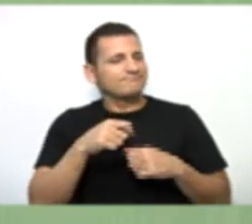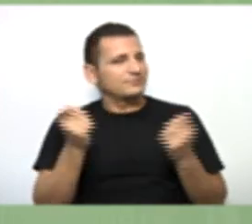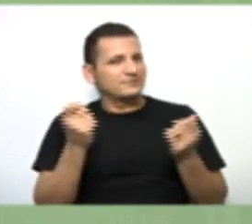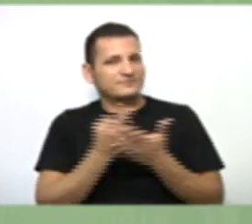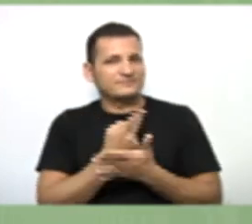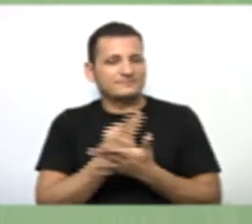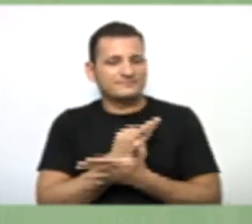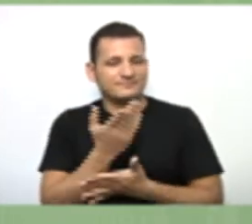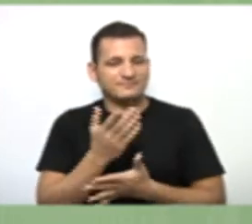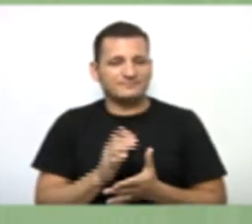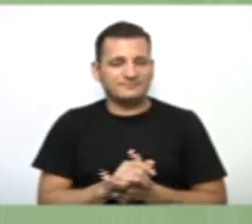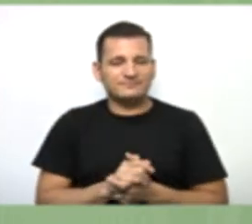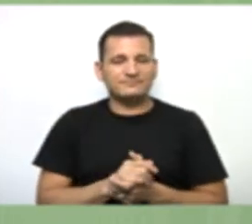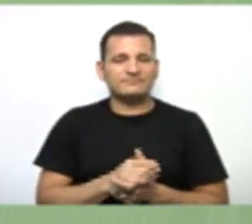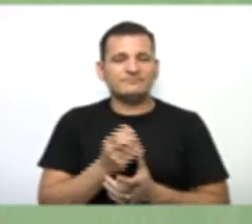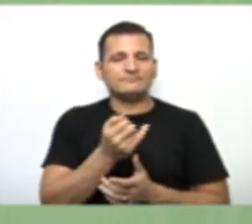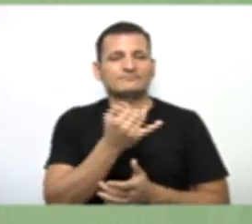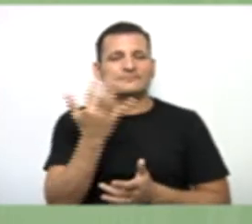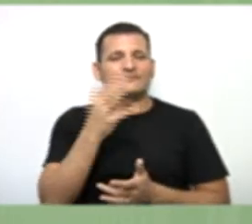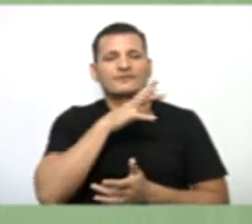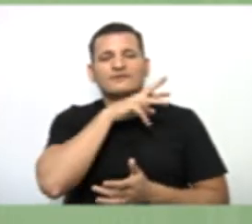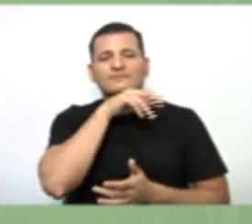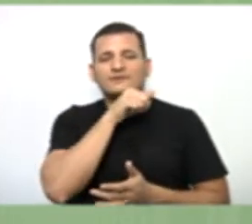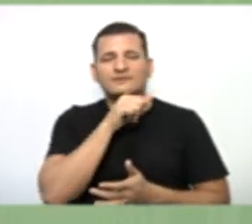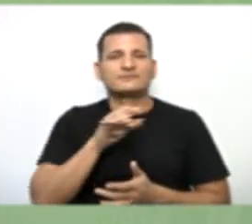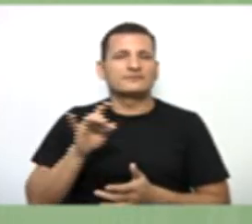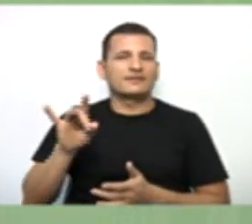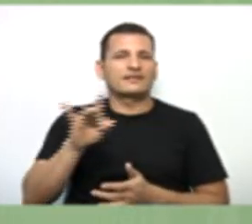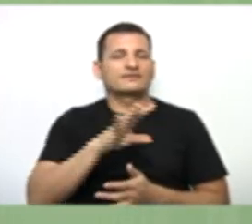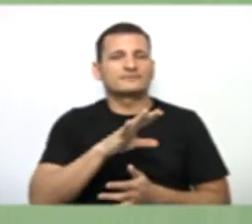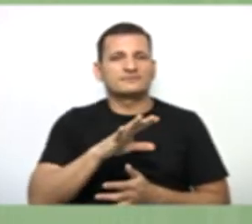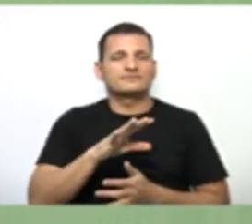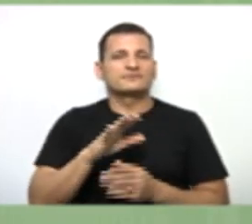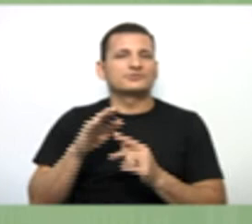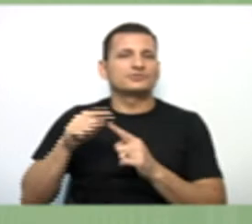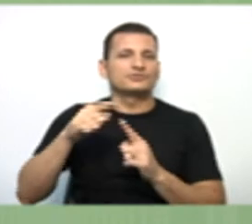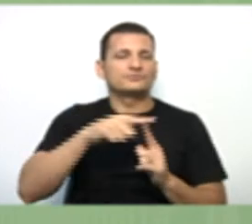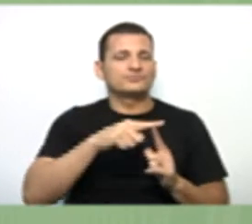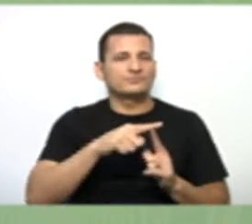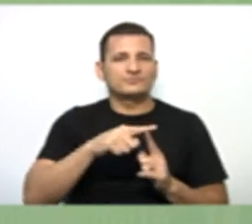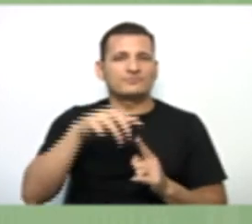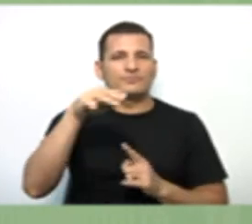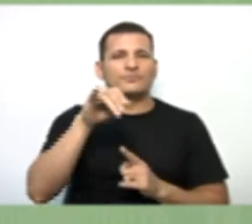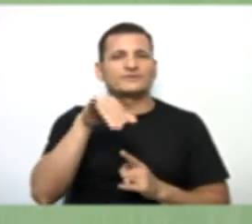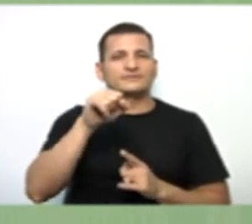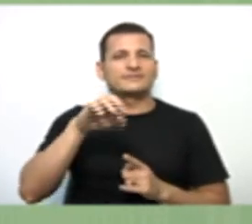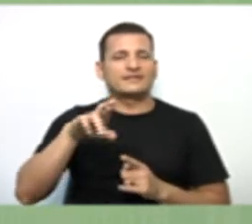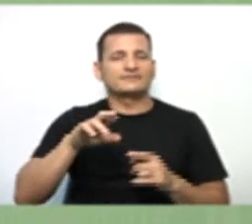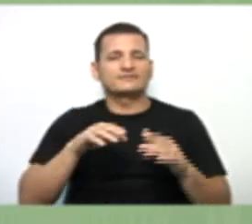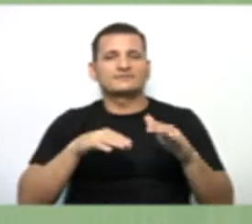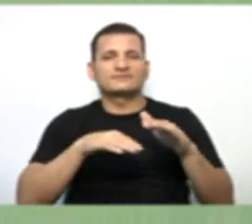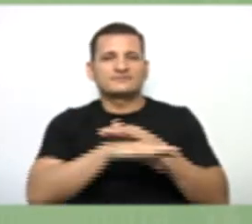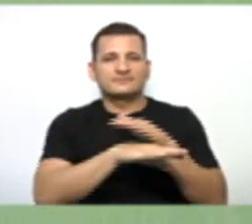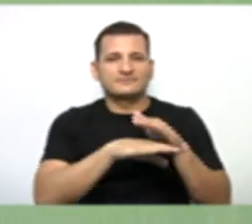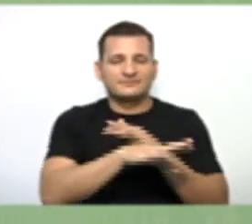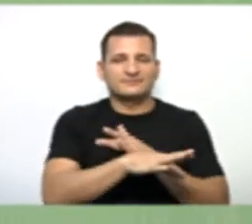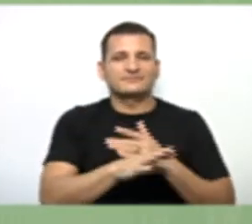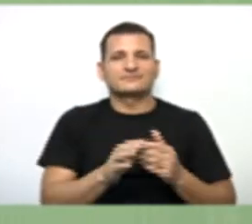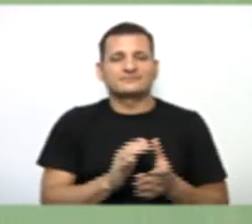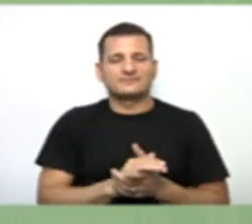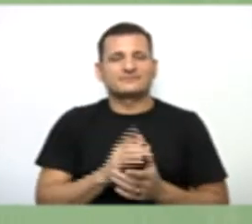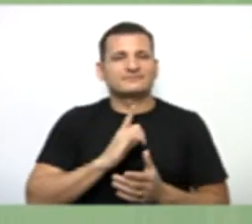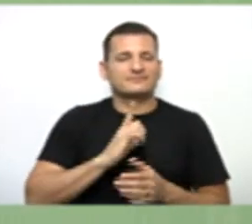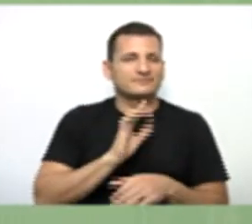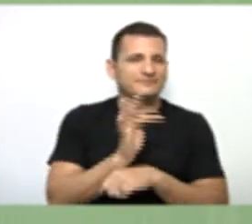Não é? Olha aí, professor Gilberto, quantos animais de cada espécie Moisés levou a bordo da arca, professor Gilberto? Bom, até teve o filme, né? A Arca de